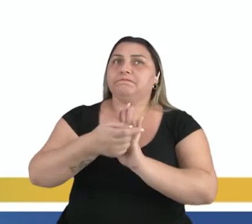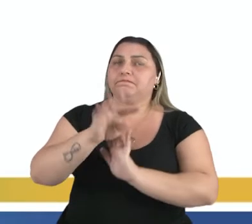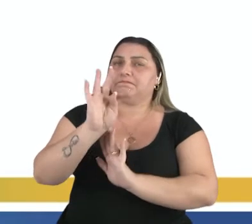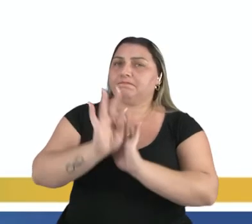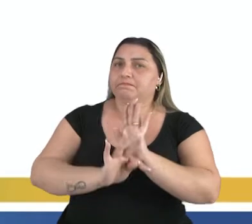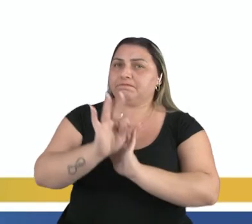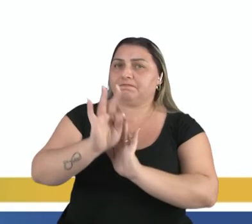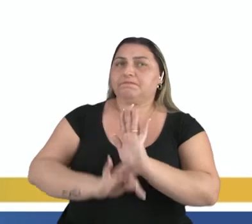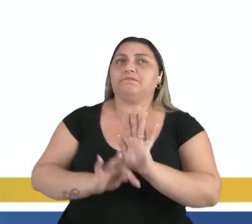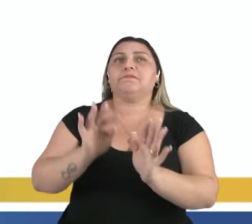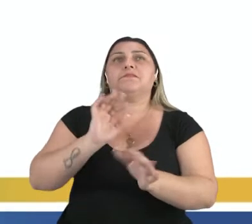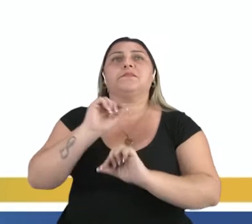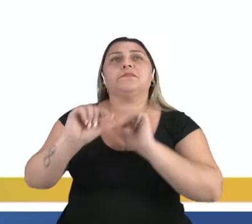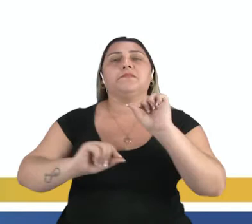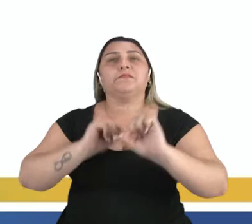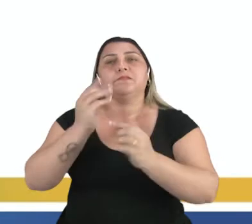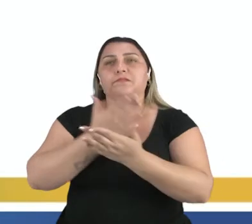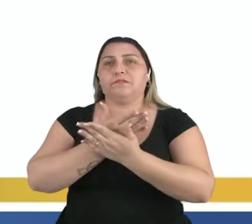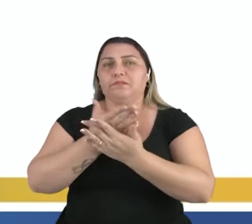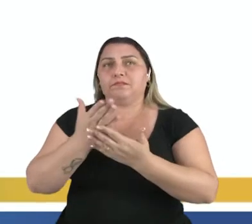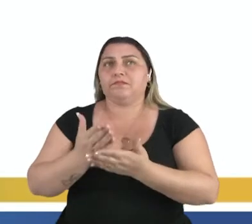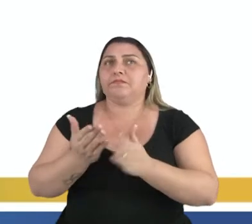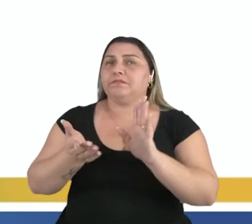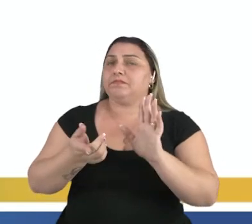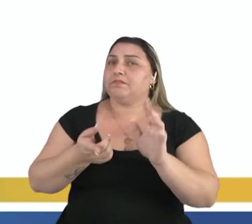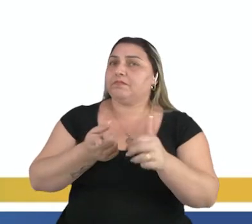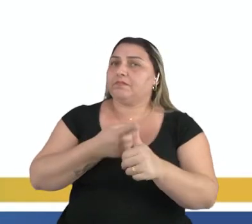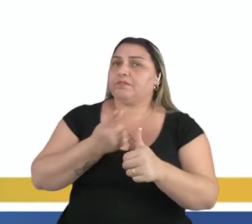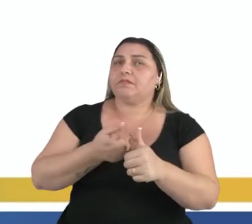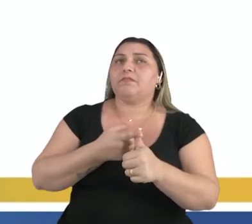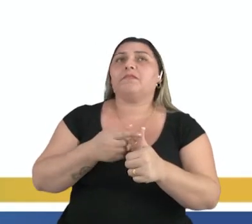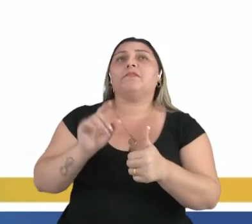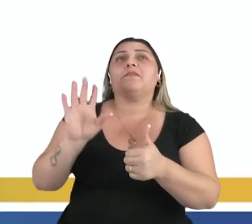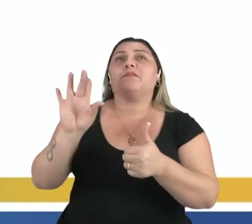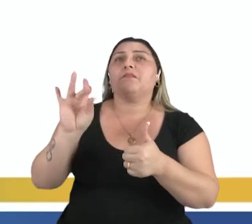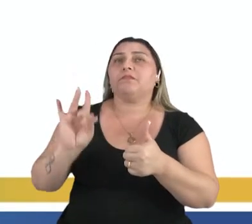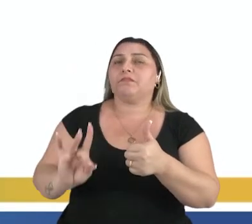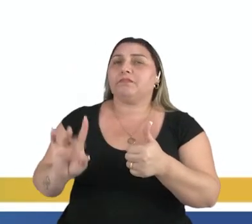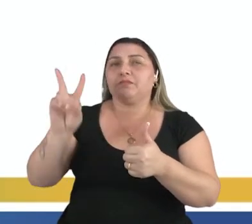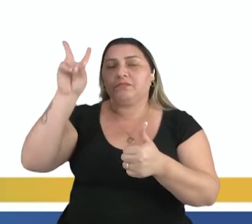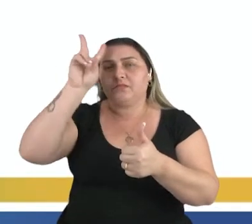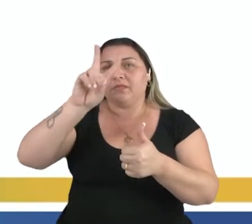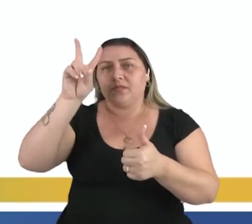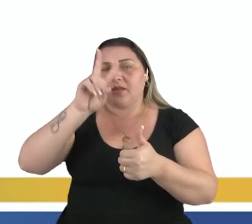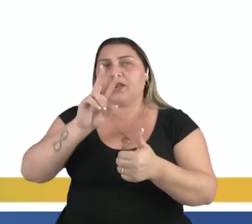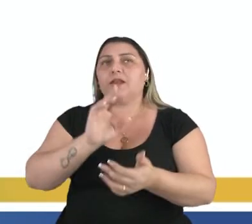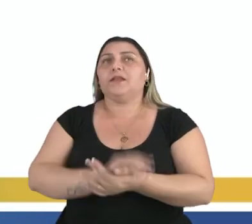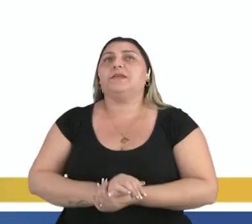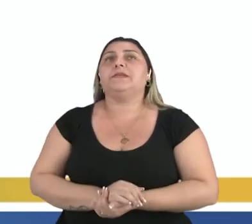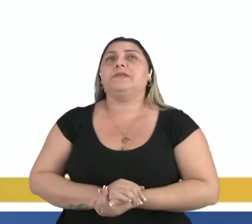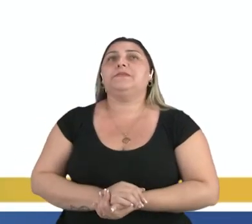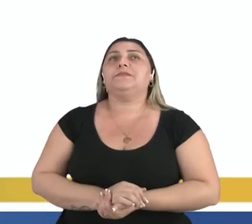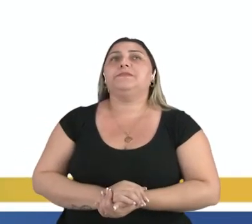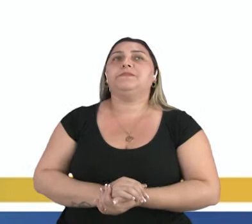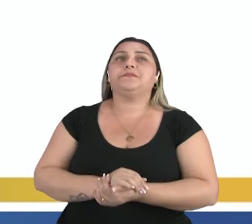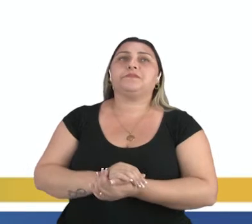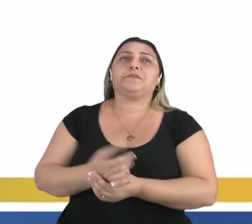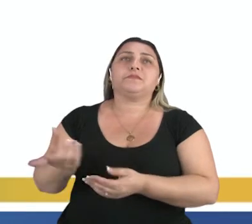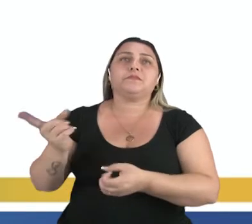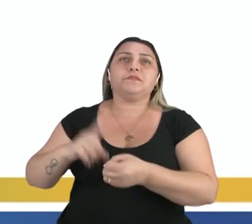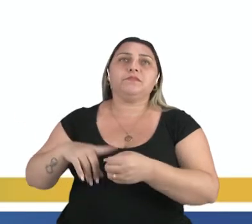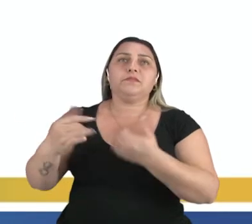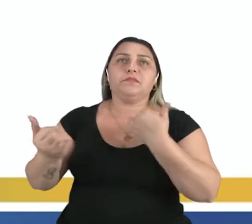gênero editorial, como é que ele deve iniciar? Primeiro, ele aí iniciou com um relato histórico, né,